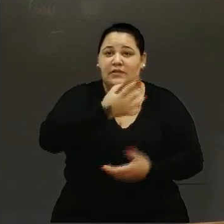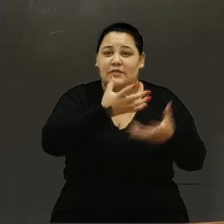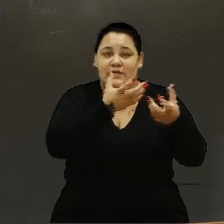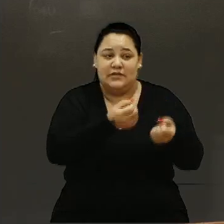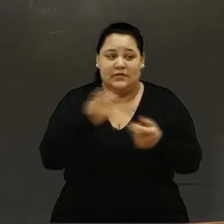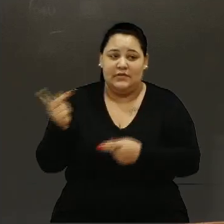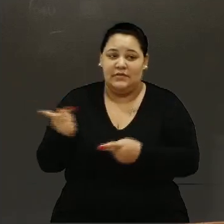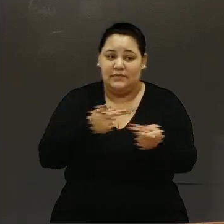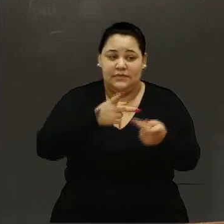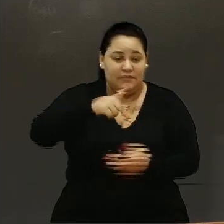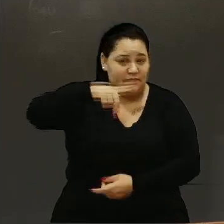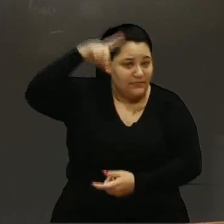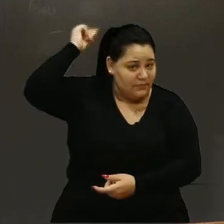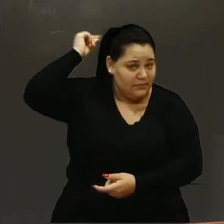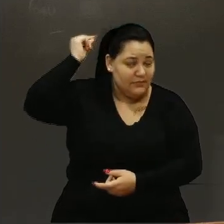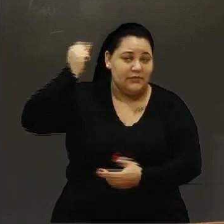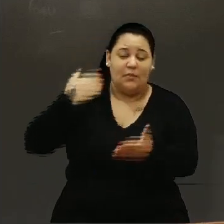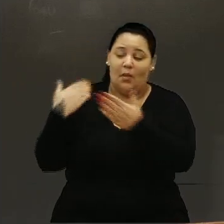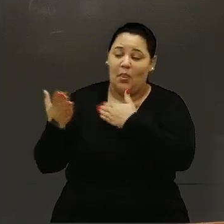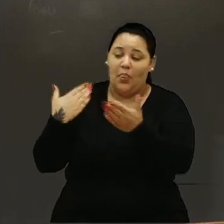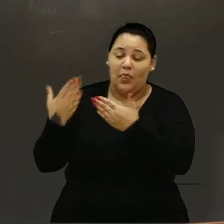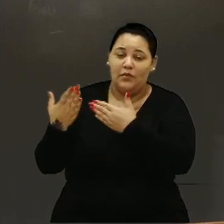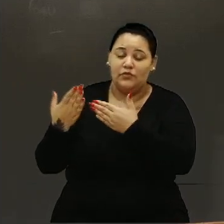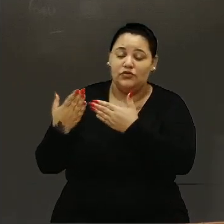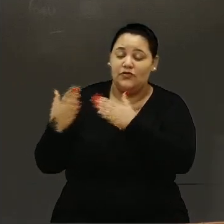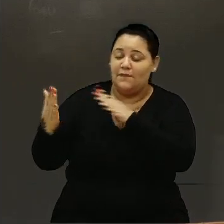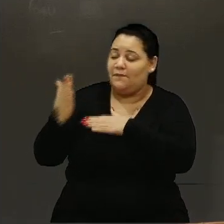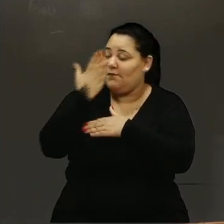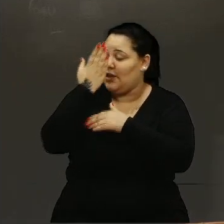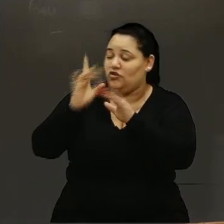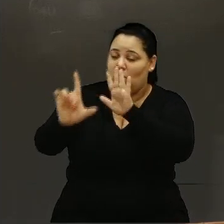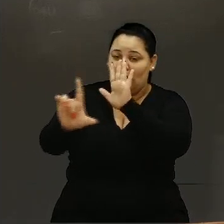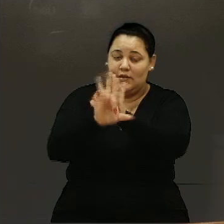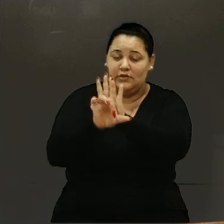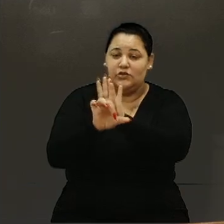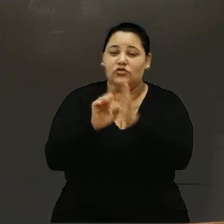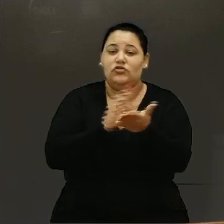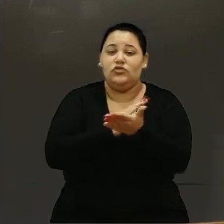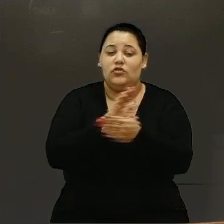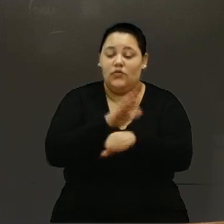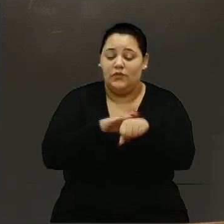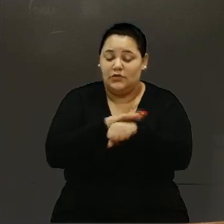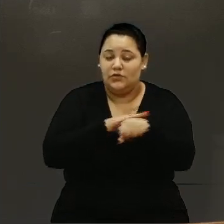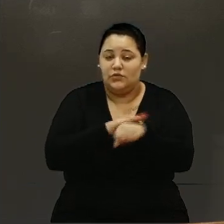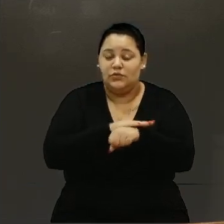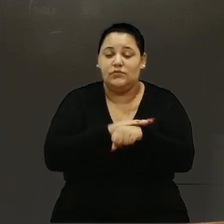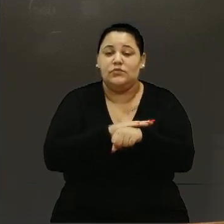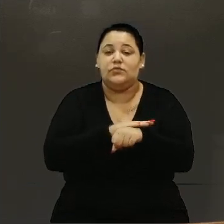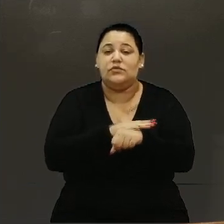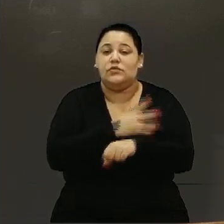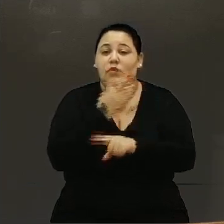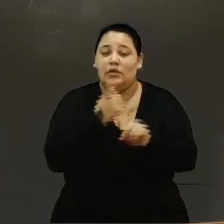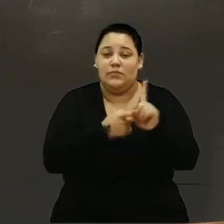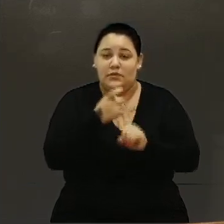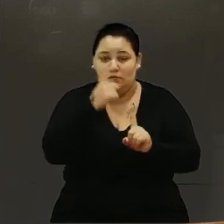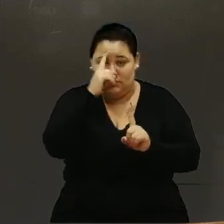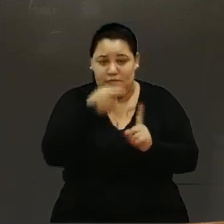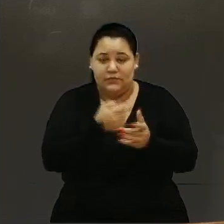Lei. Conseguimos conversar um pouco sobre os temas desses primeiros 4 meses do mandato e queria parabenizar o nosso